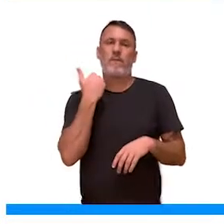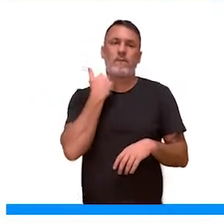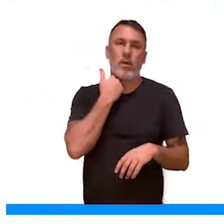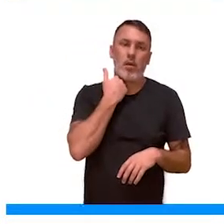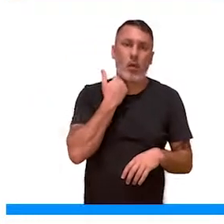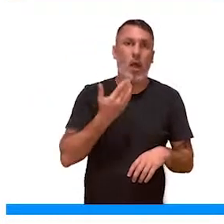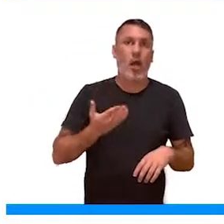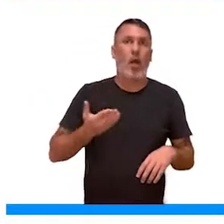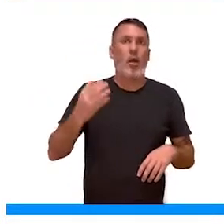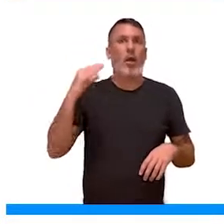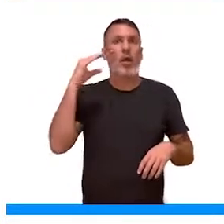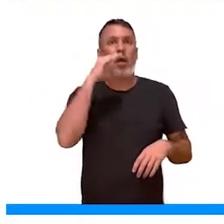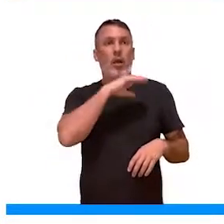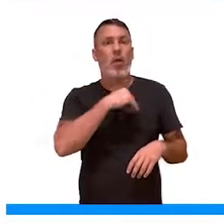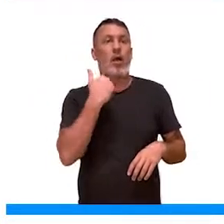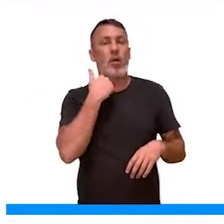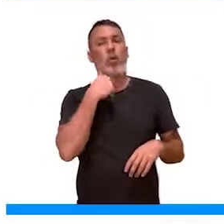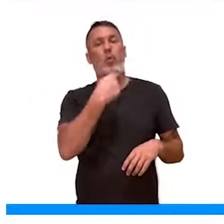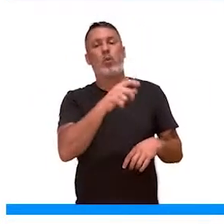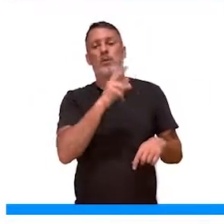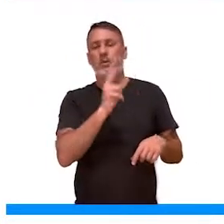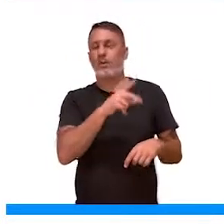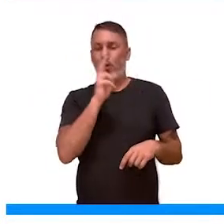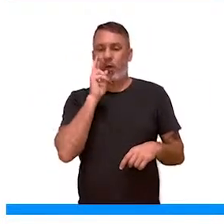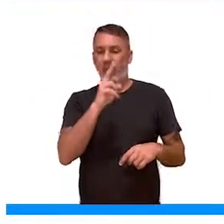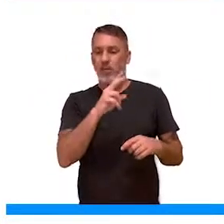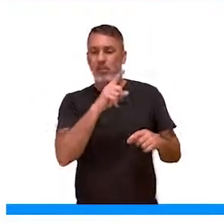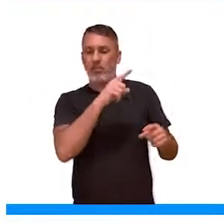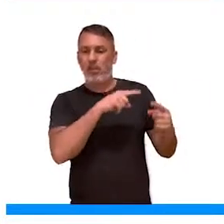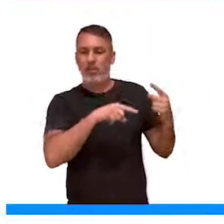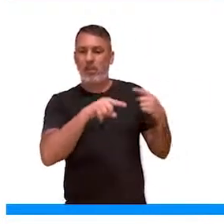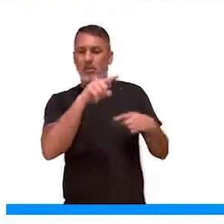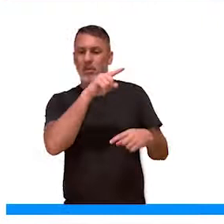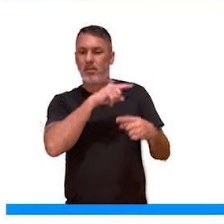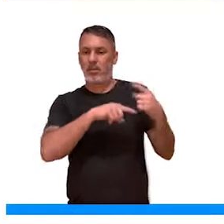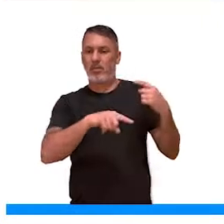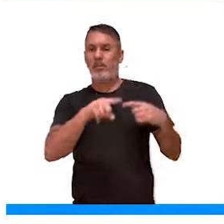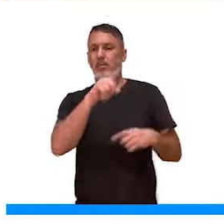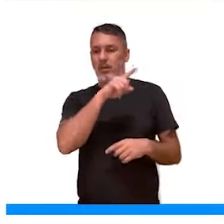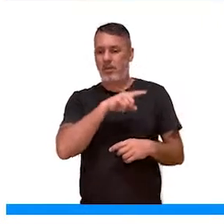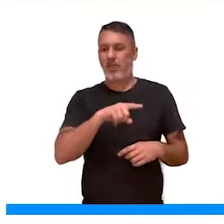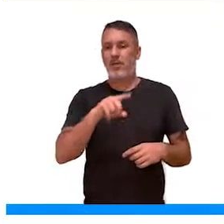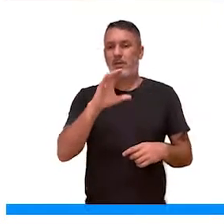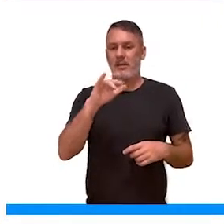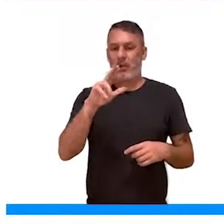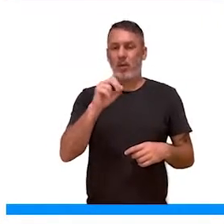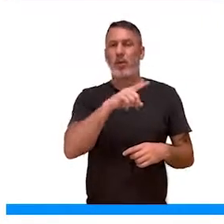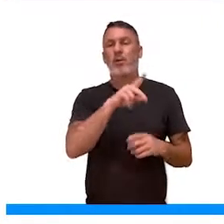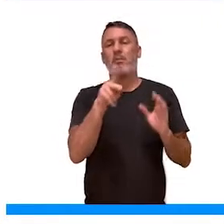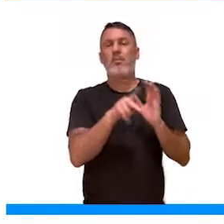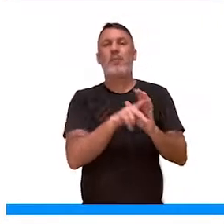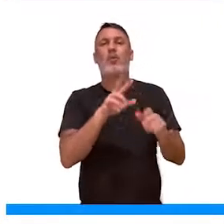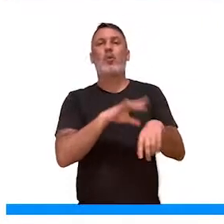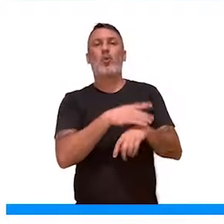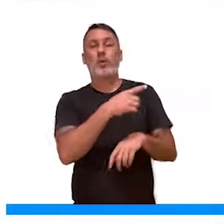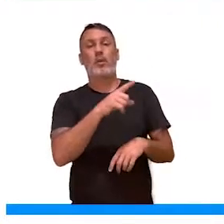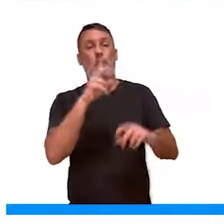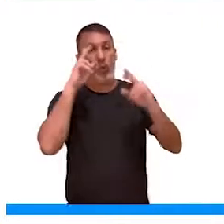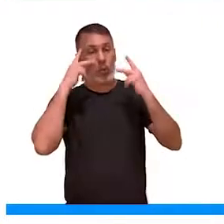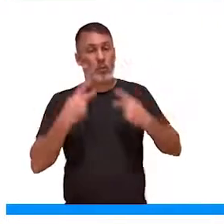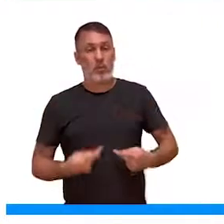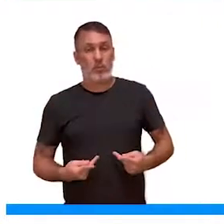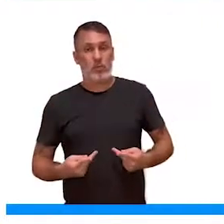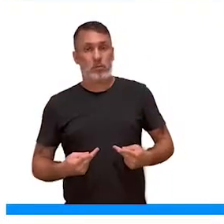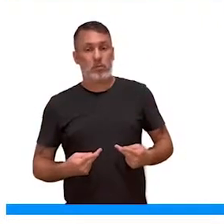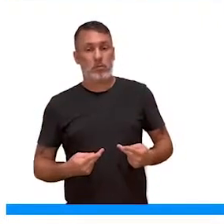doença, que são febres muito altas. Então, como a gente pode observar, o hospedeiro intermediário, no caso da malária, é